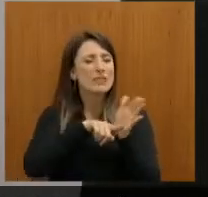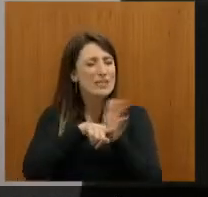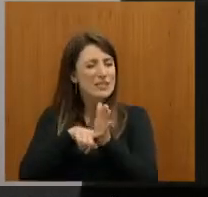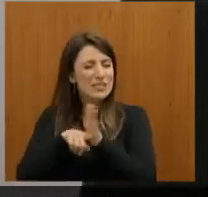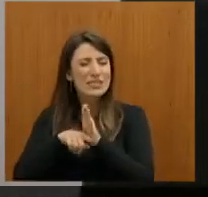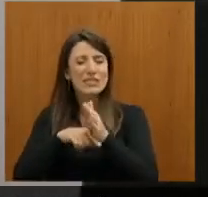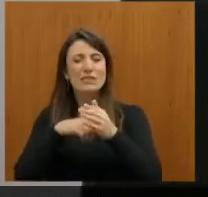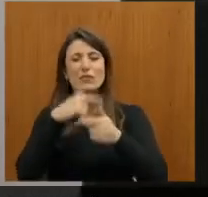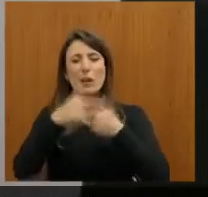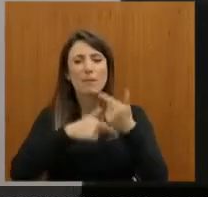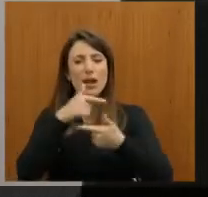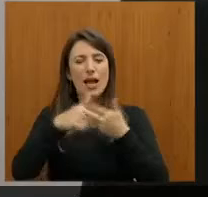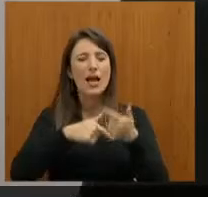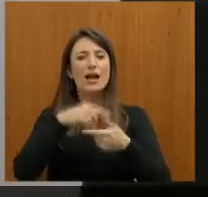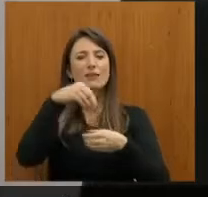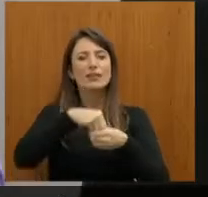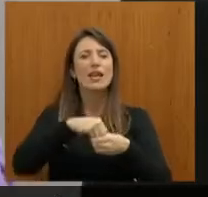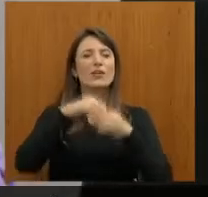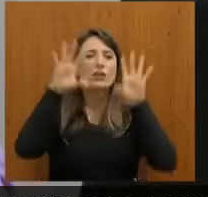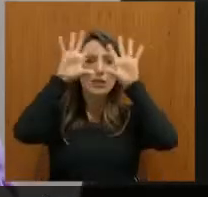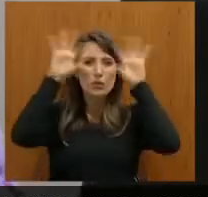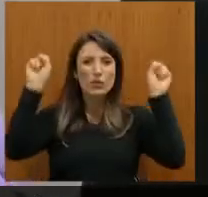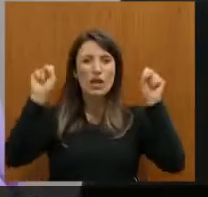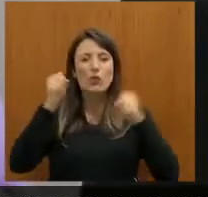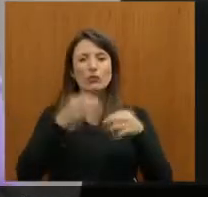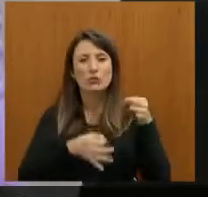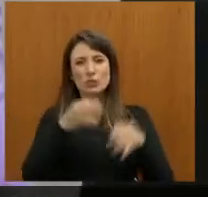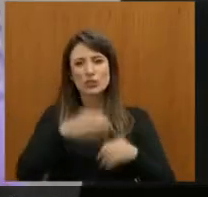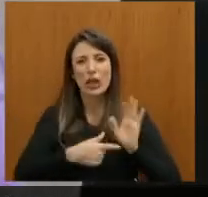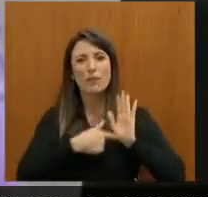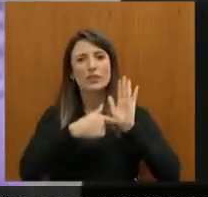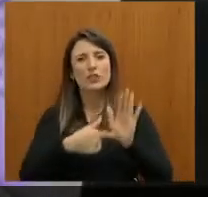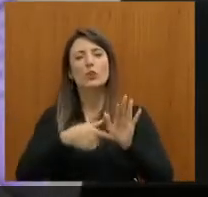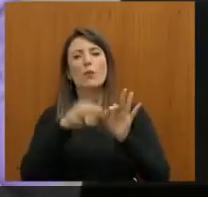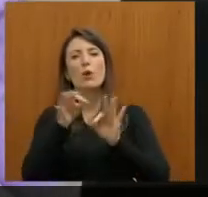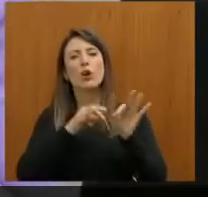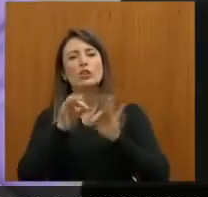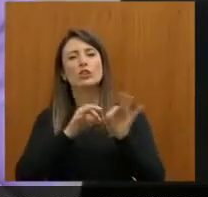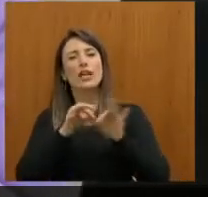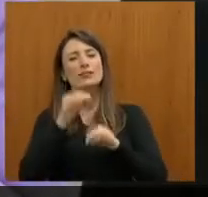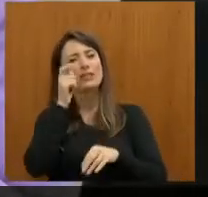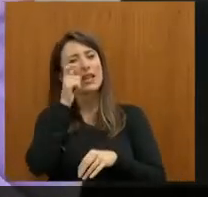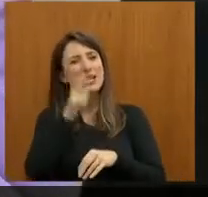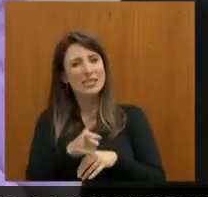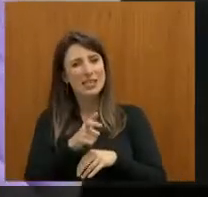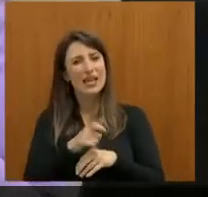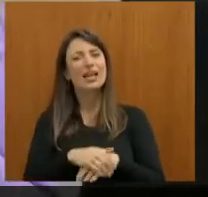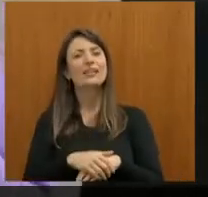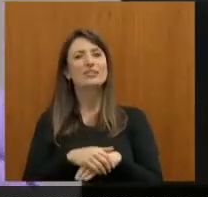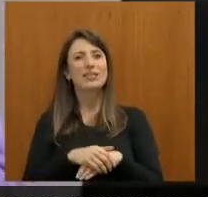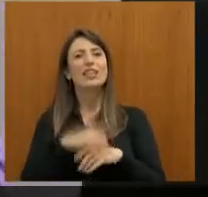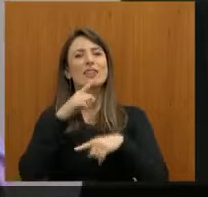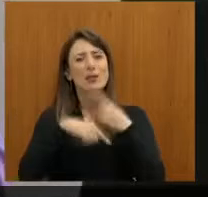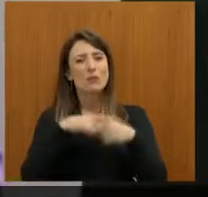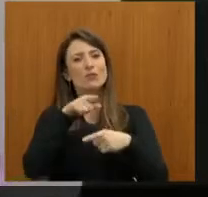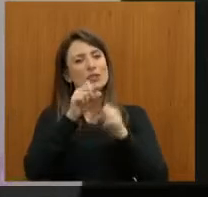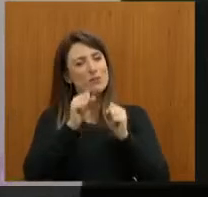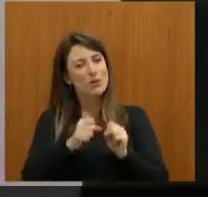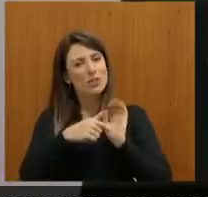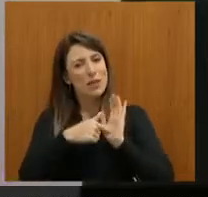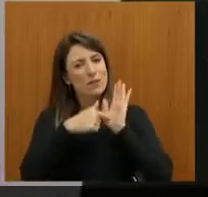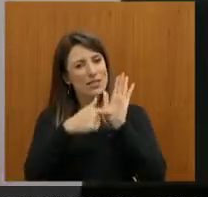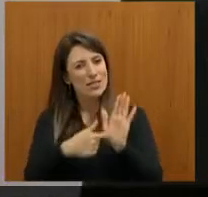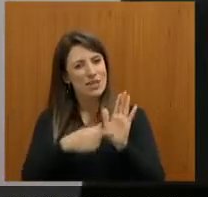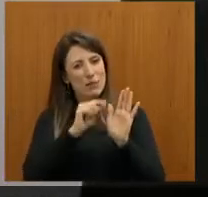apresentou diversos projetos inclusive muito interessantes eu vou depois compartilhar a palavra que a senhora possa apresentar um